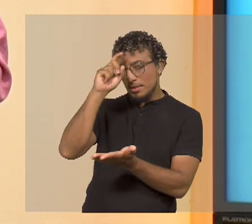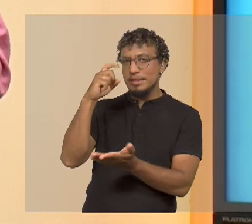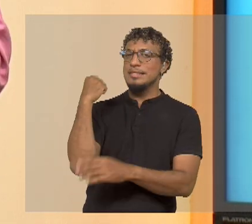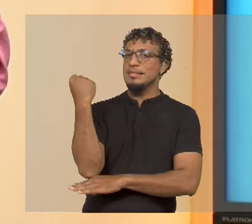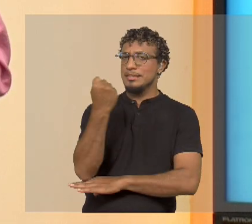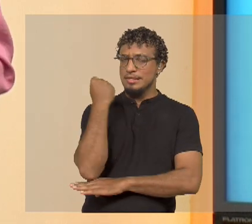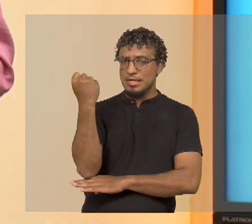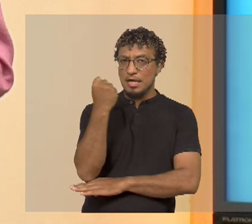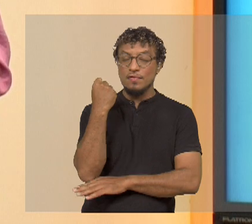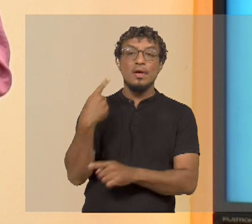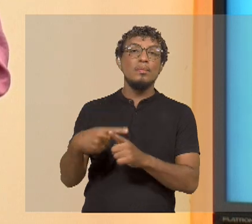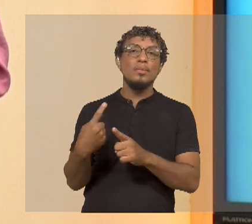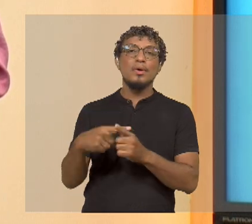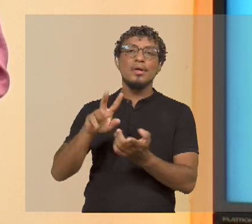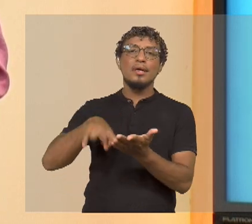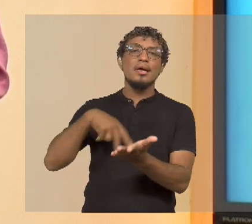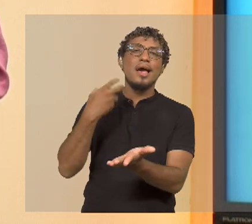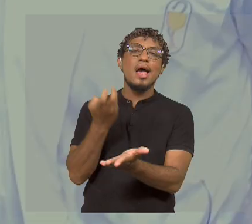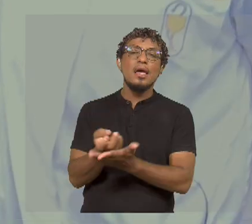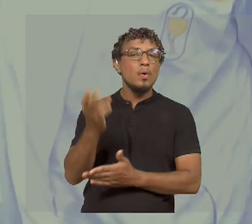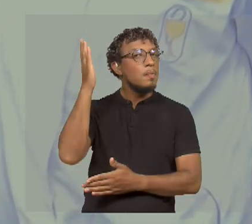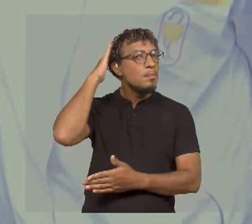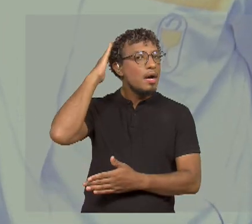semana após cair e bater a cabeça.